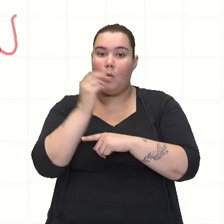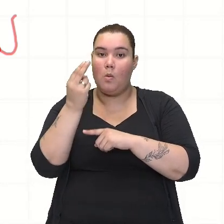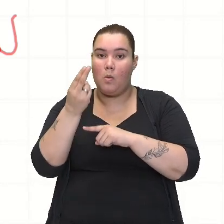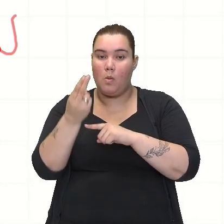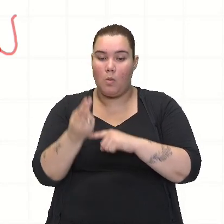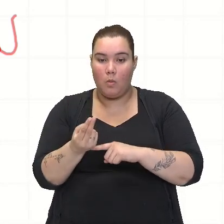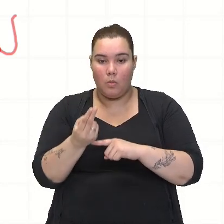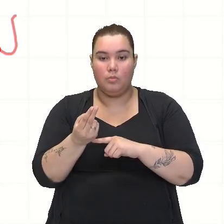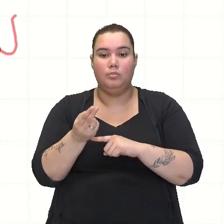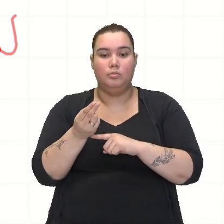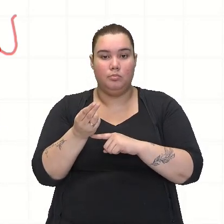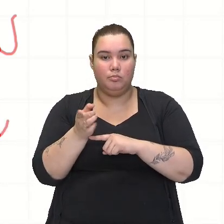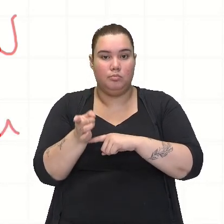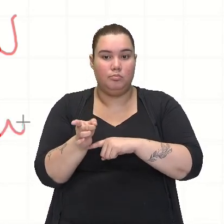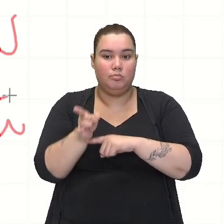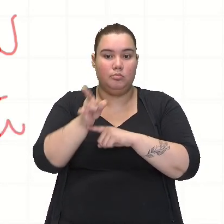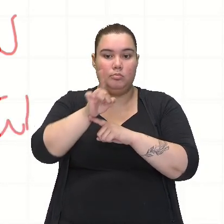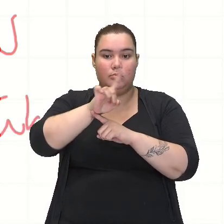ou